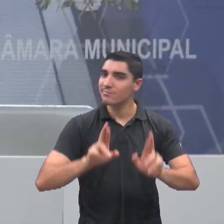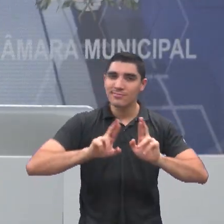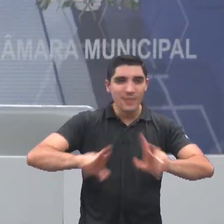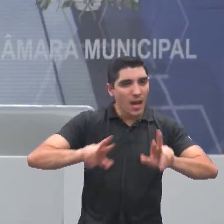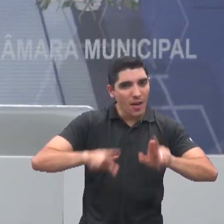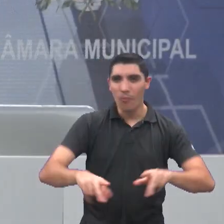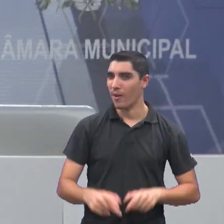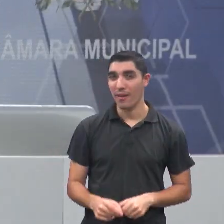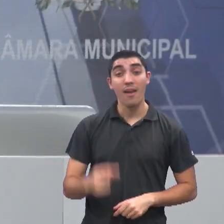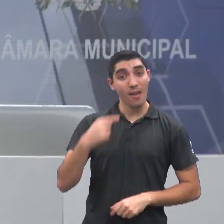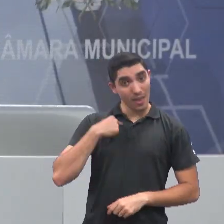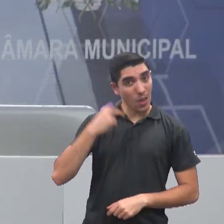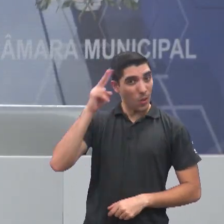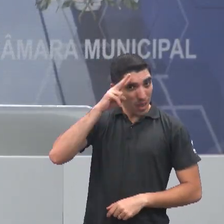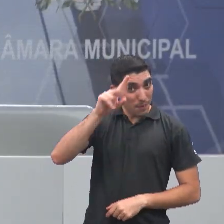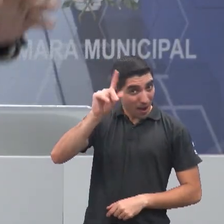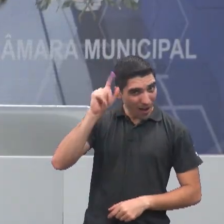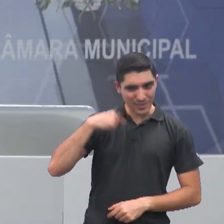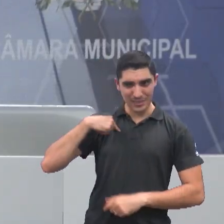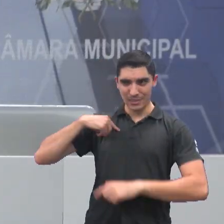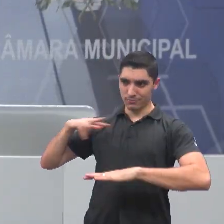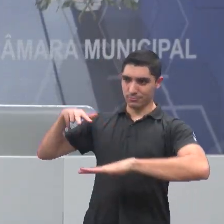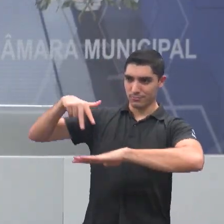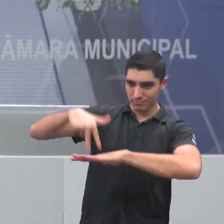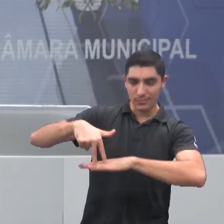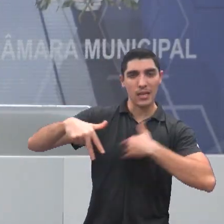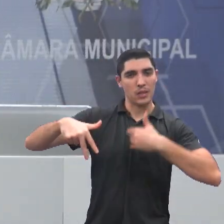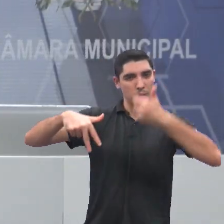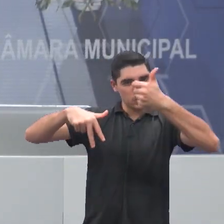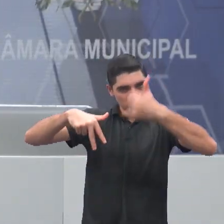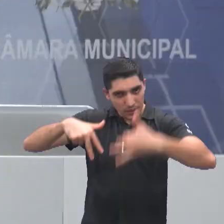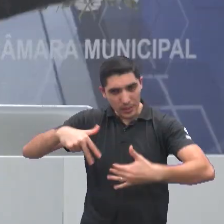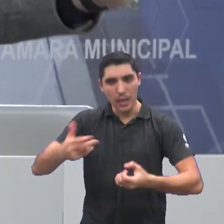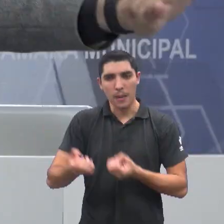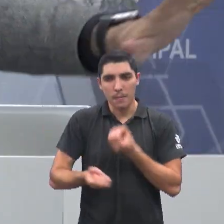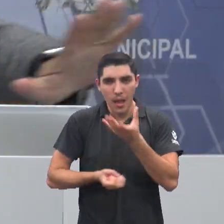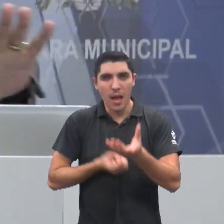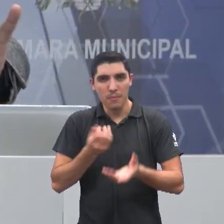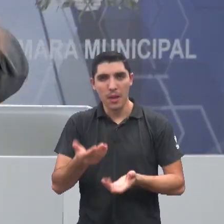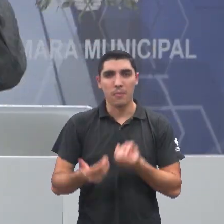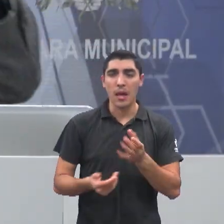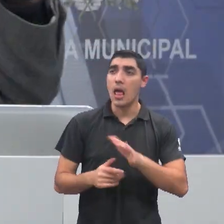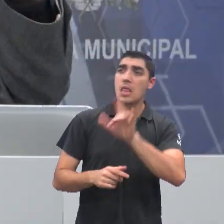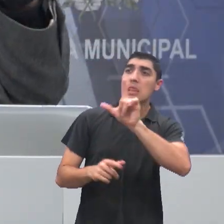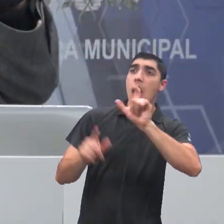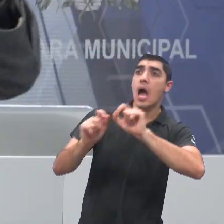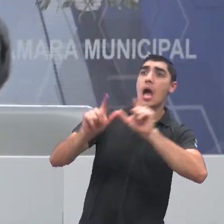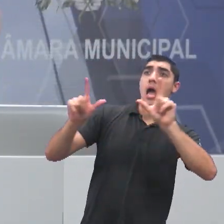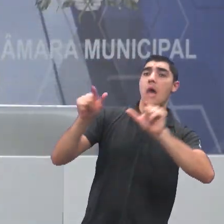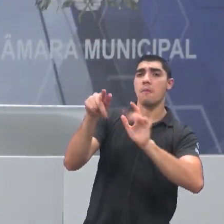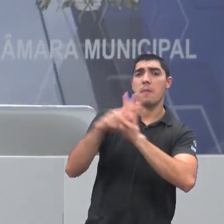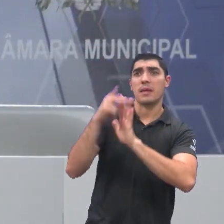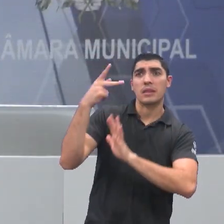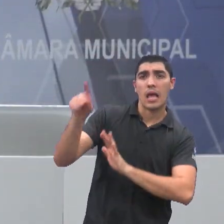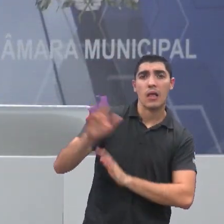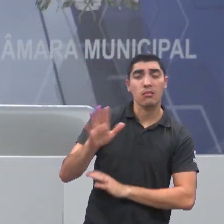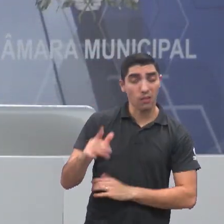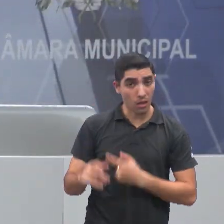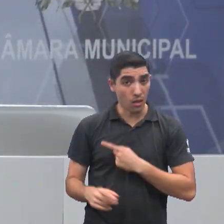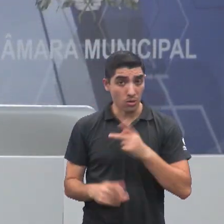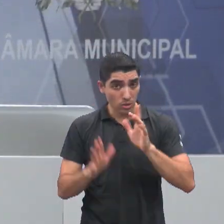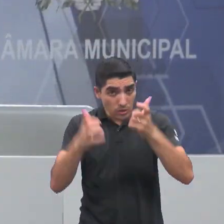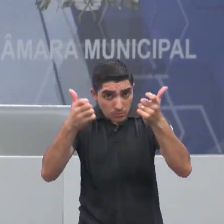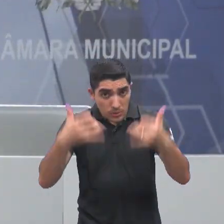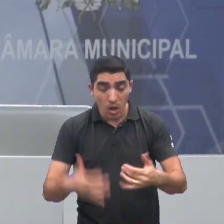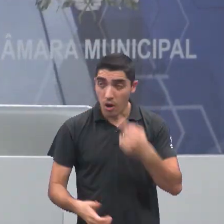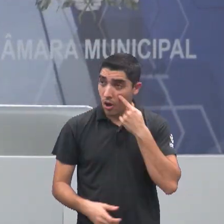mesma tela que Vossa Excelência colocou. Falei, volta na mesma tela. Até na hora tentaram não colocar. Não, mas é a tela dele, mas já tinham colocado. Eu expliquei. Falei, não, ali